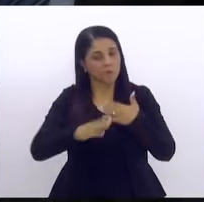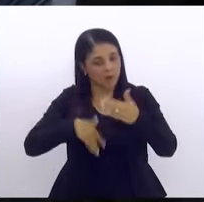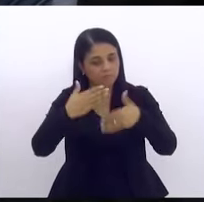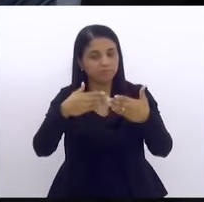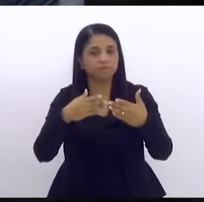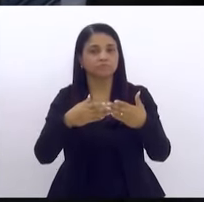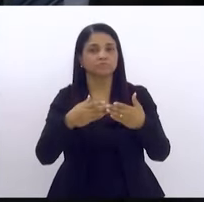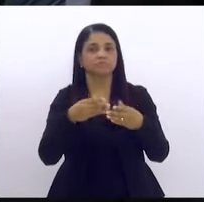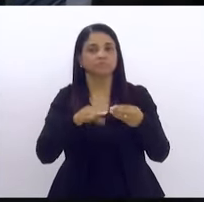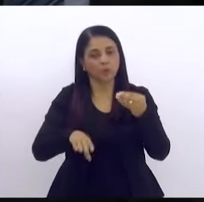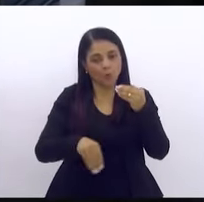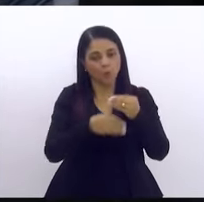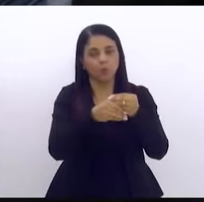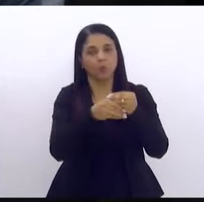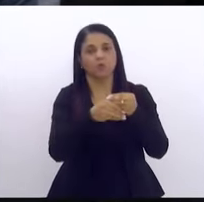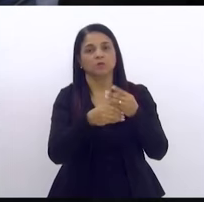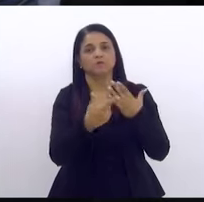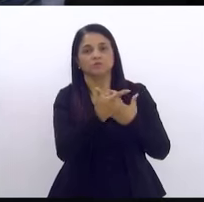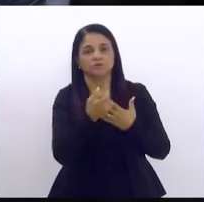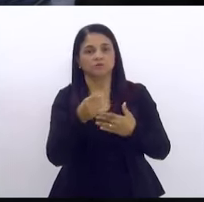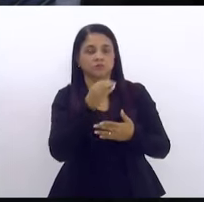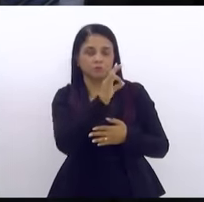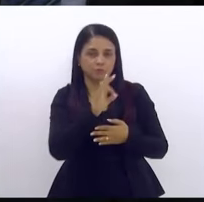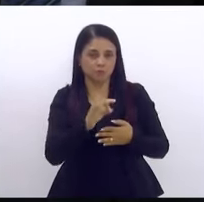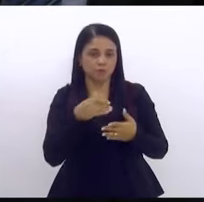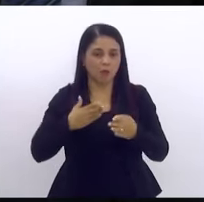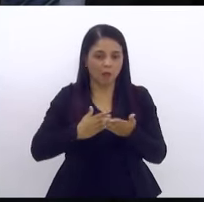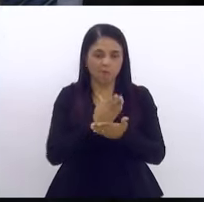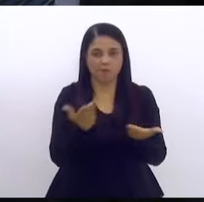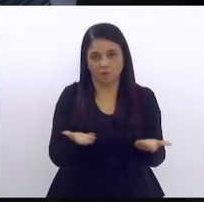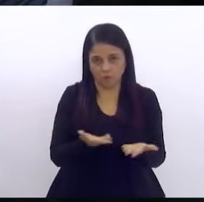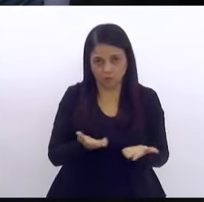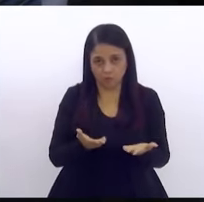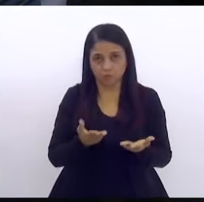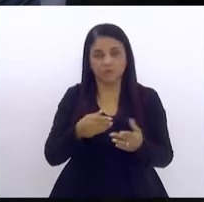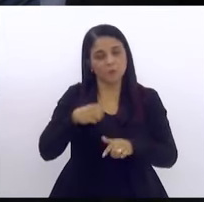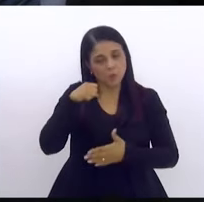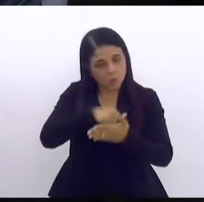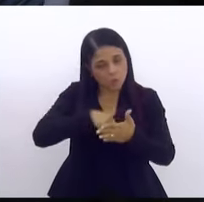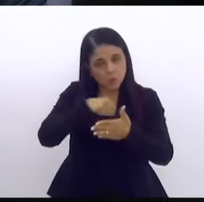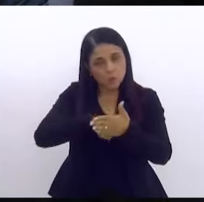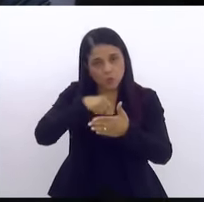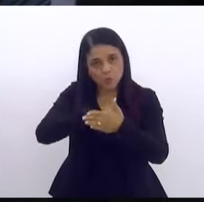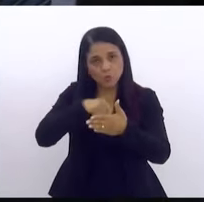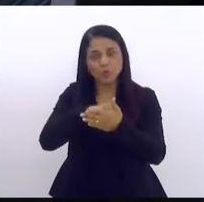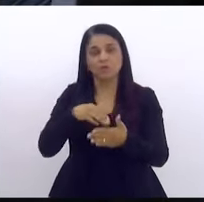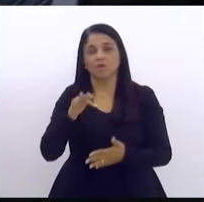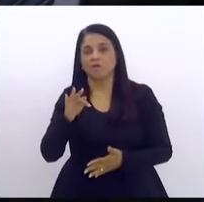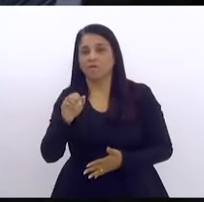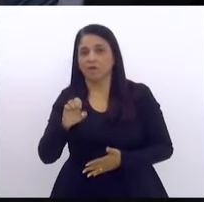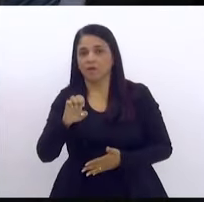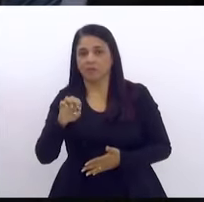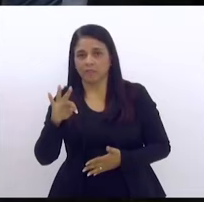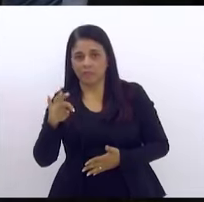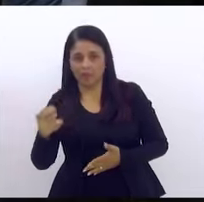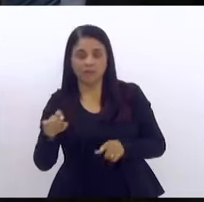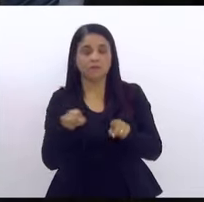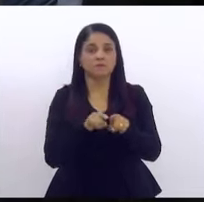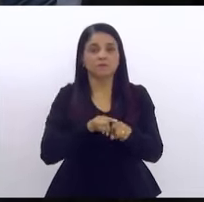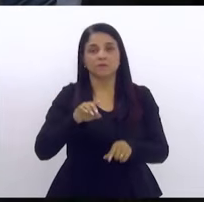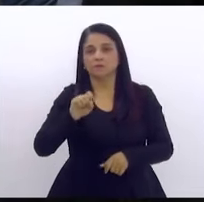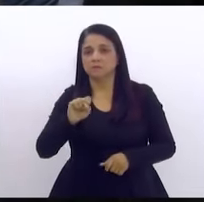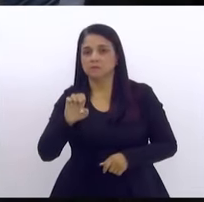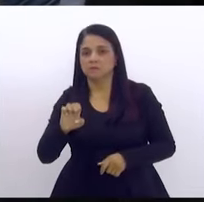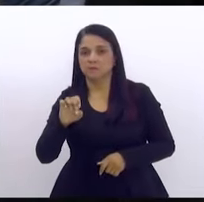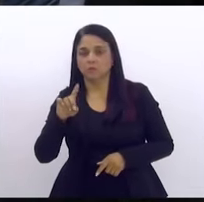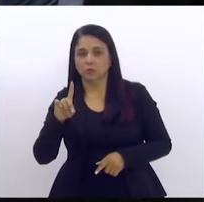abono, ainda hoje, para que ele seja aprovado aqui. E a gente segue na luta para que, tanto na FAETEC quanto na SEDUC, a